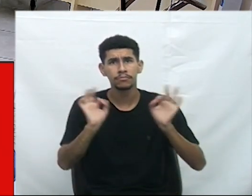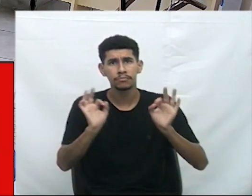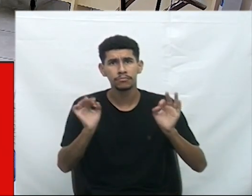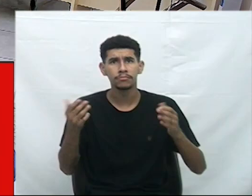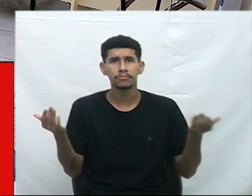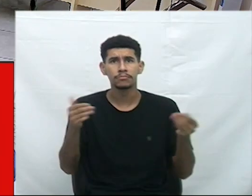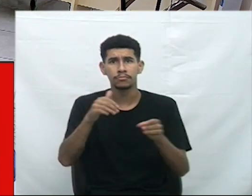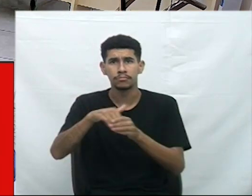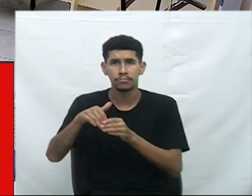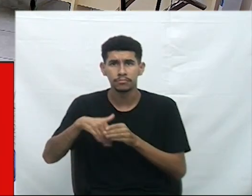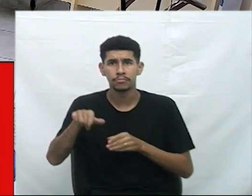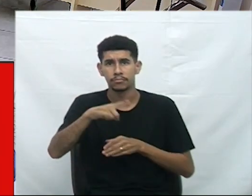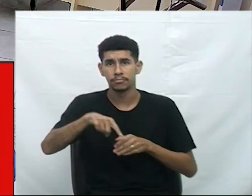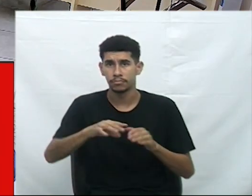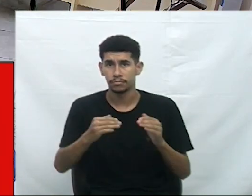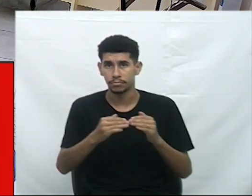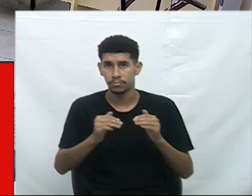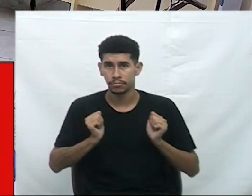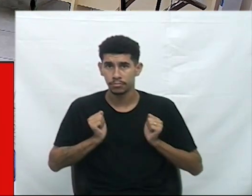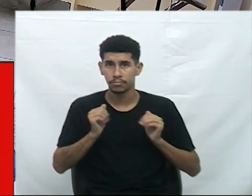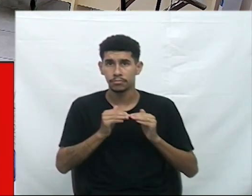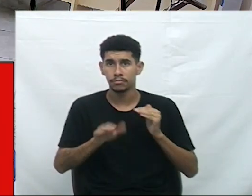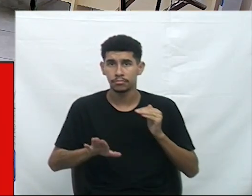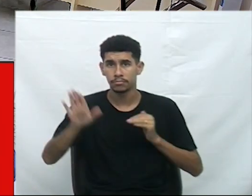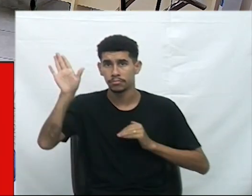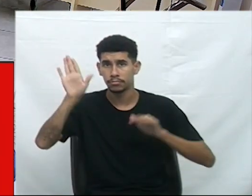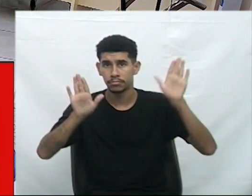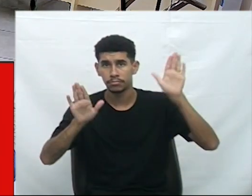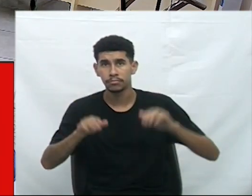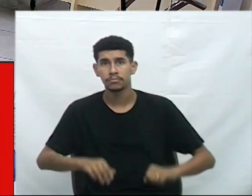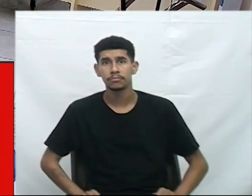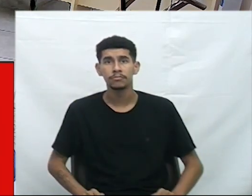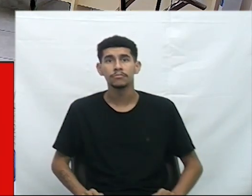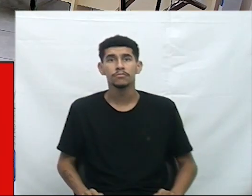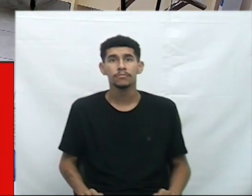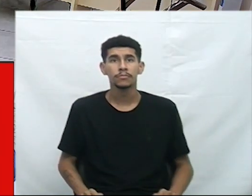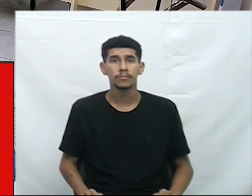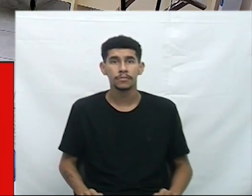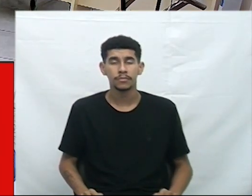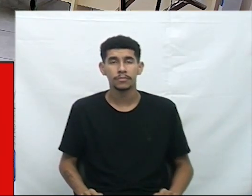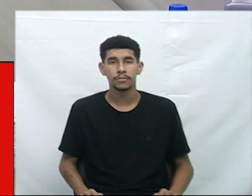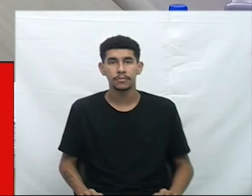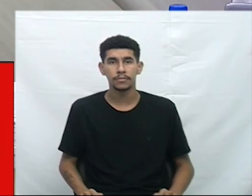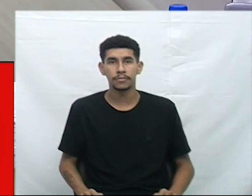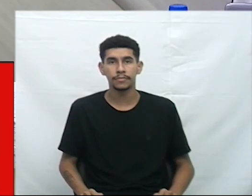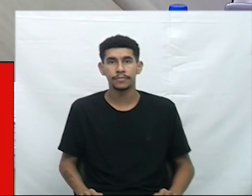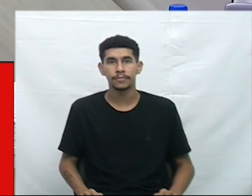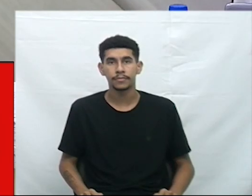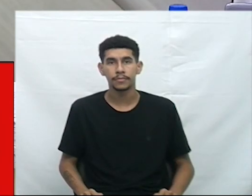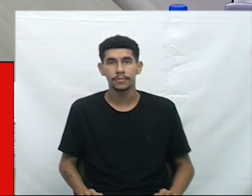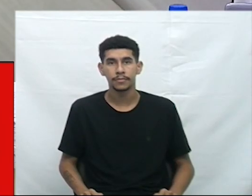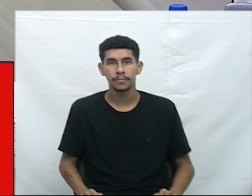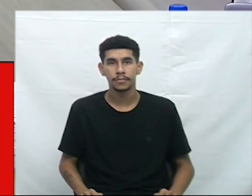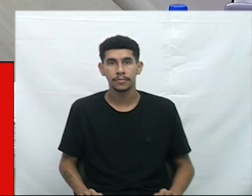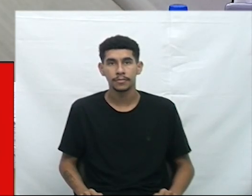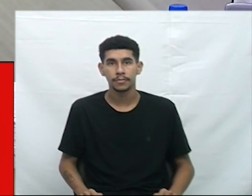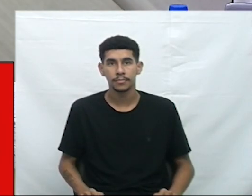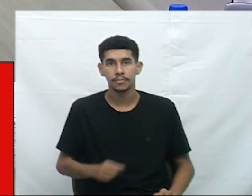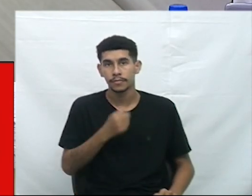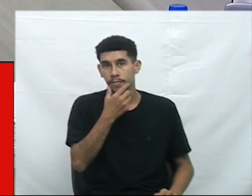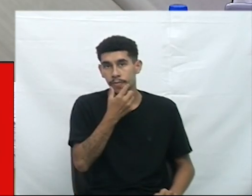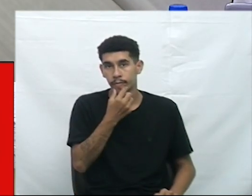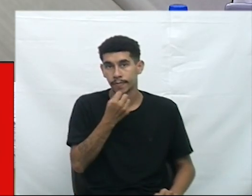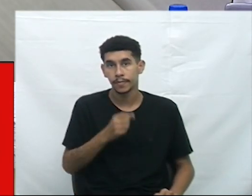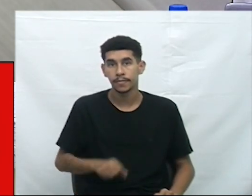discutir, está em votação. Os favoráveis permaneçam como estão, os contrários se manifestam. O requerimento foi aprovado por